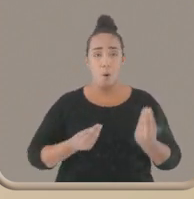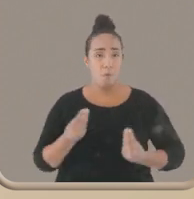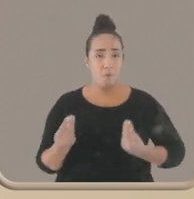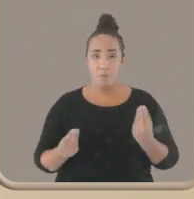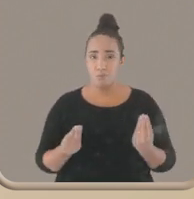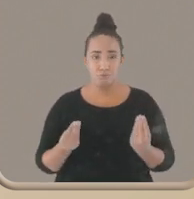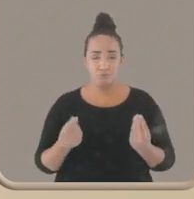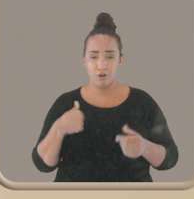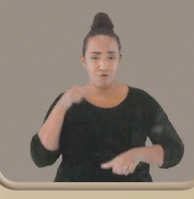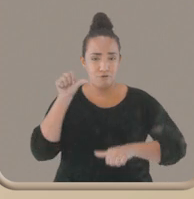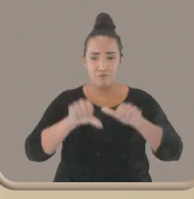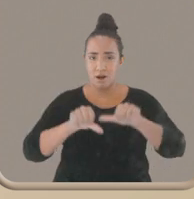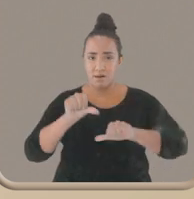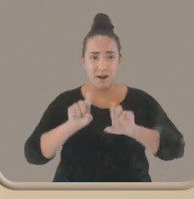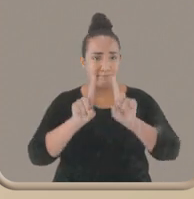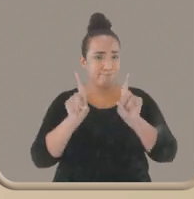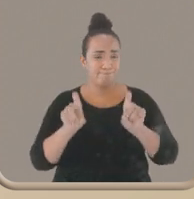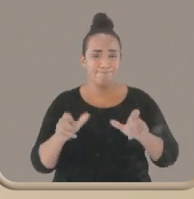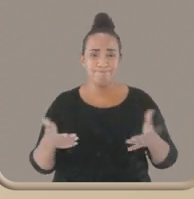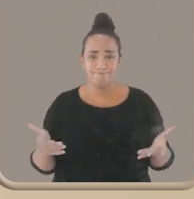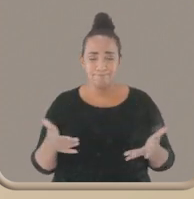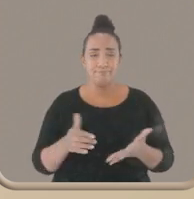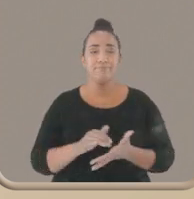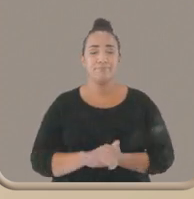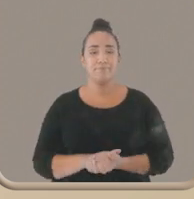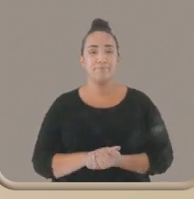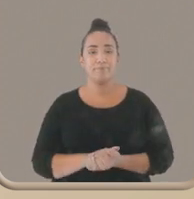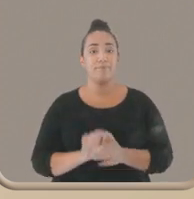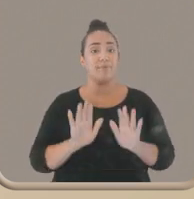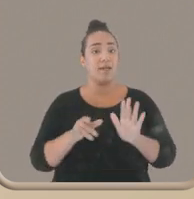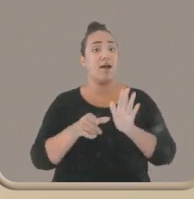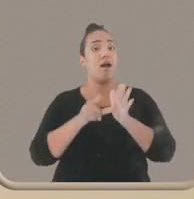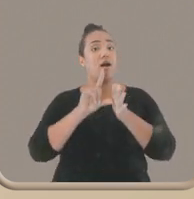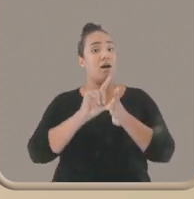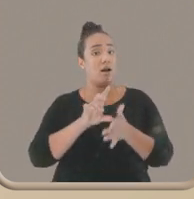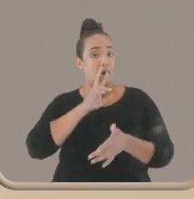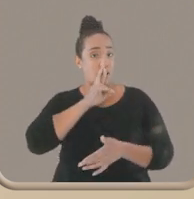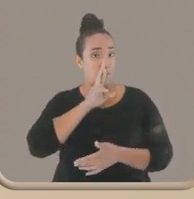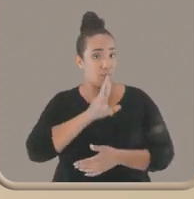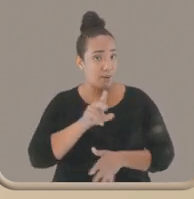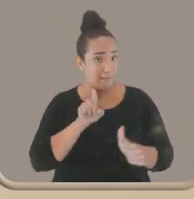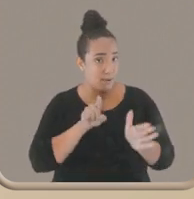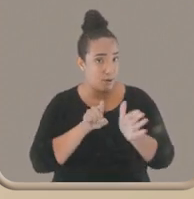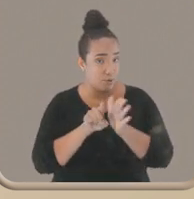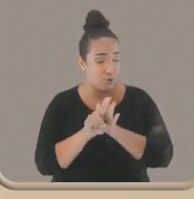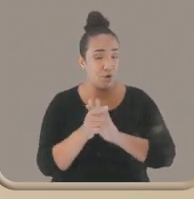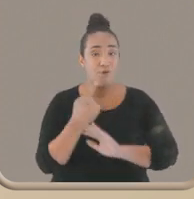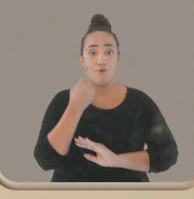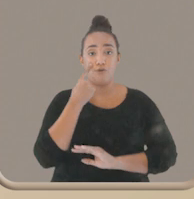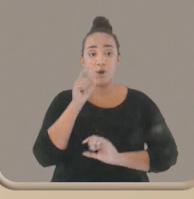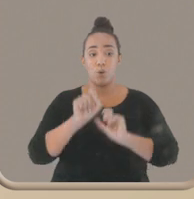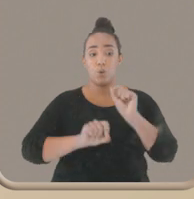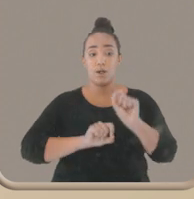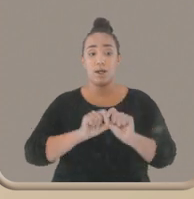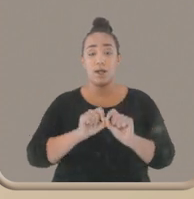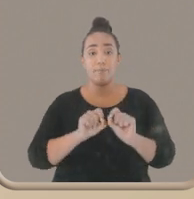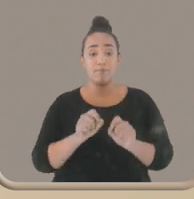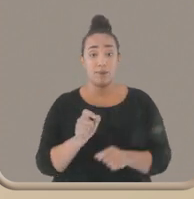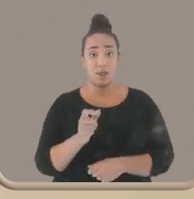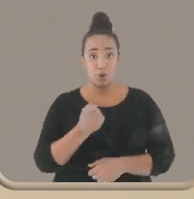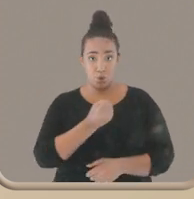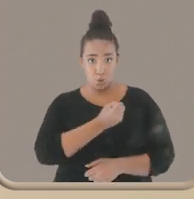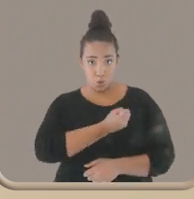esse outro? Como eu faço essa análise? Bom, antes de responder essa pergunta, vamos